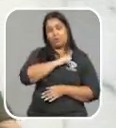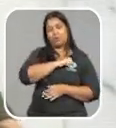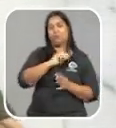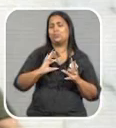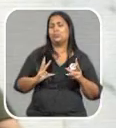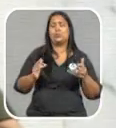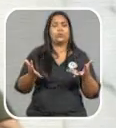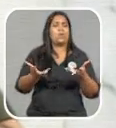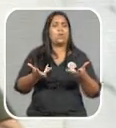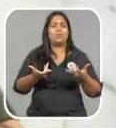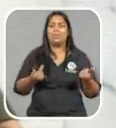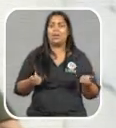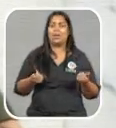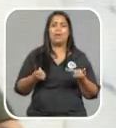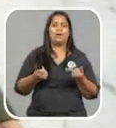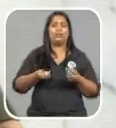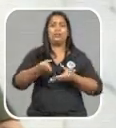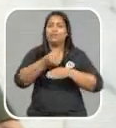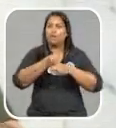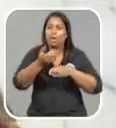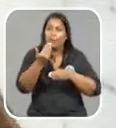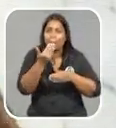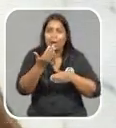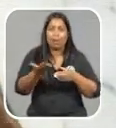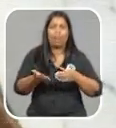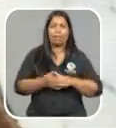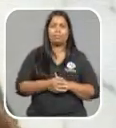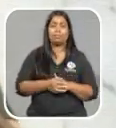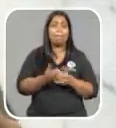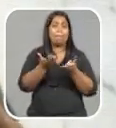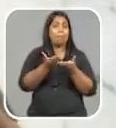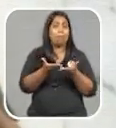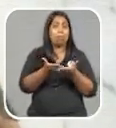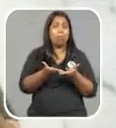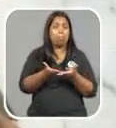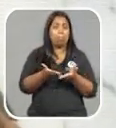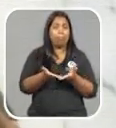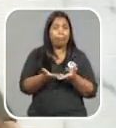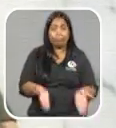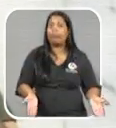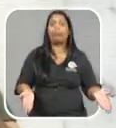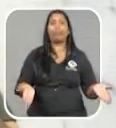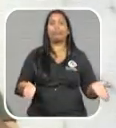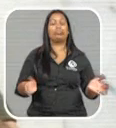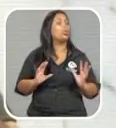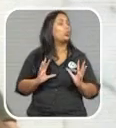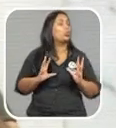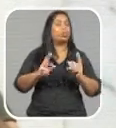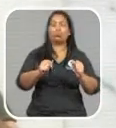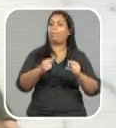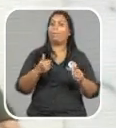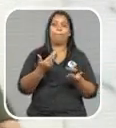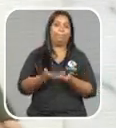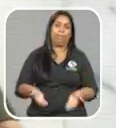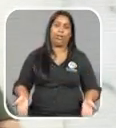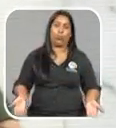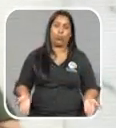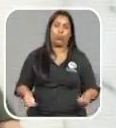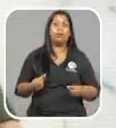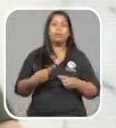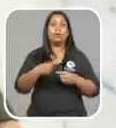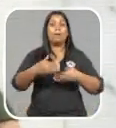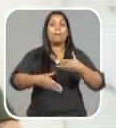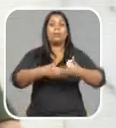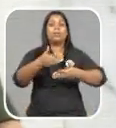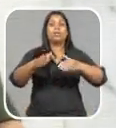Nós perdemos tudo isso ao longo dos anos, tudo isso. É um processo de desmonte mesmo da educação. Tem os